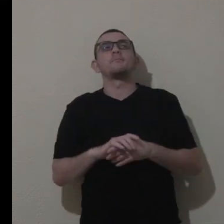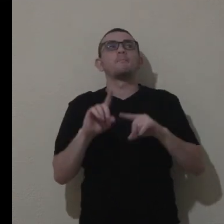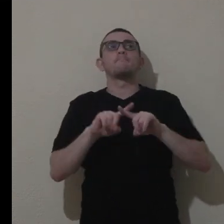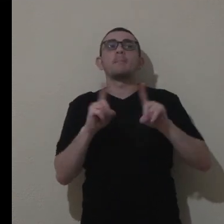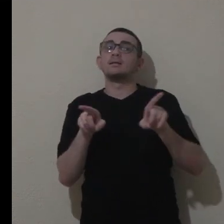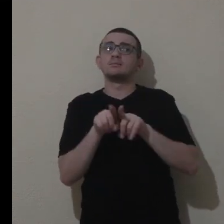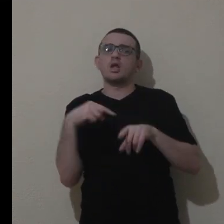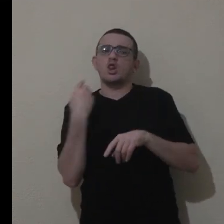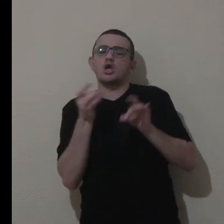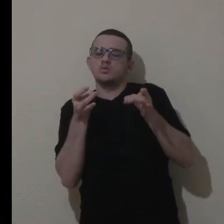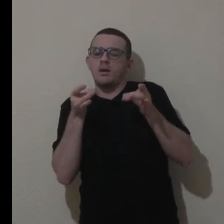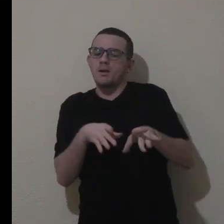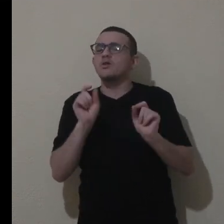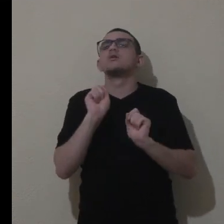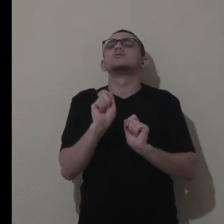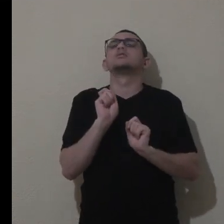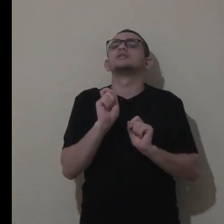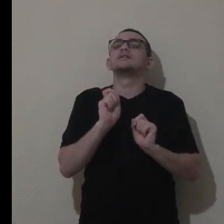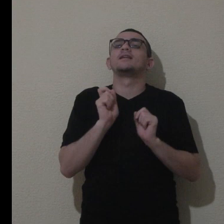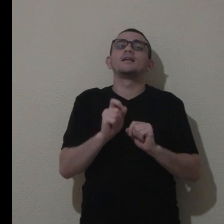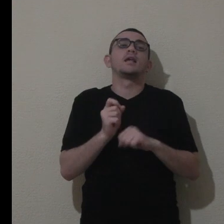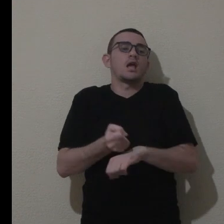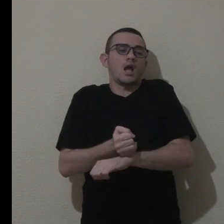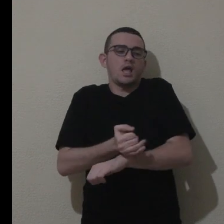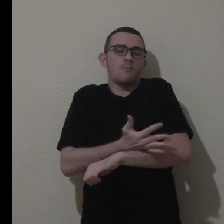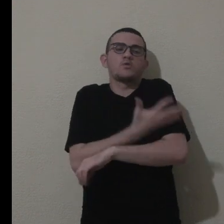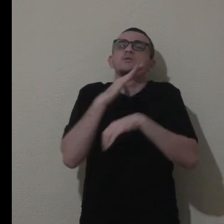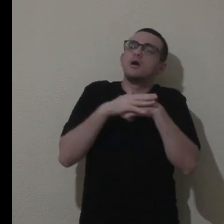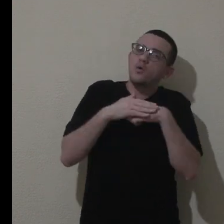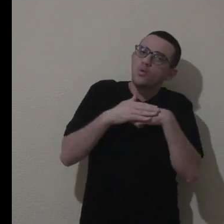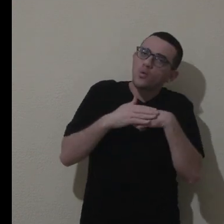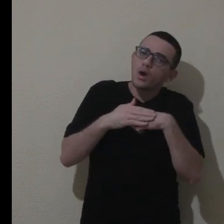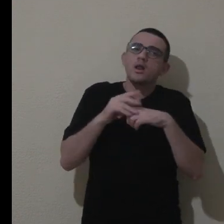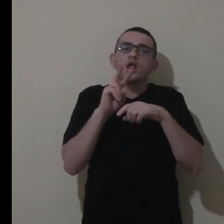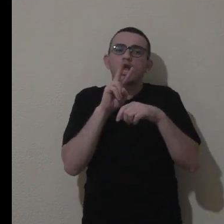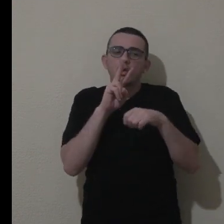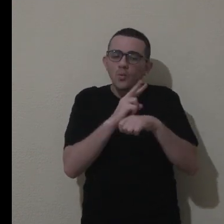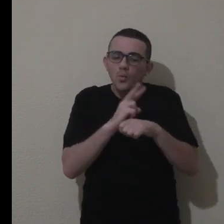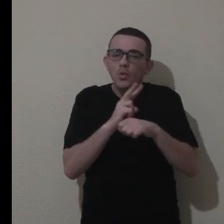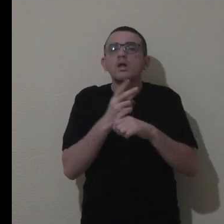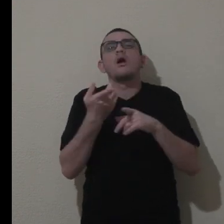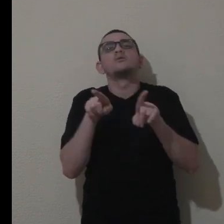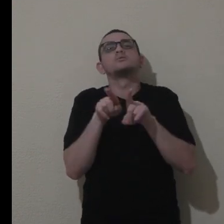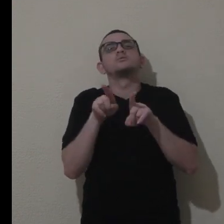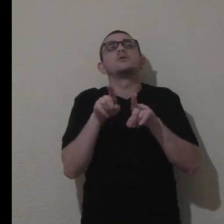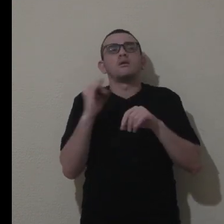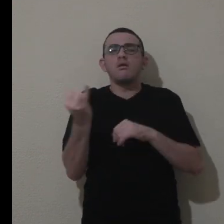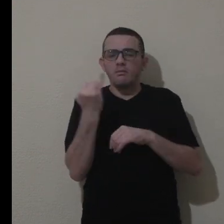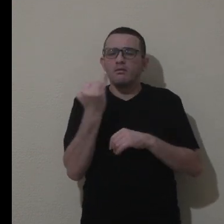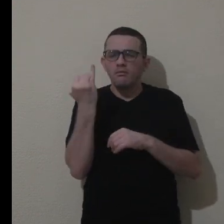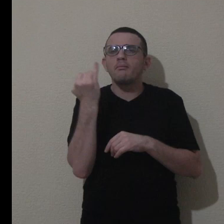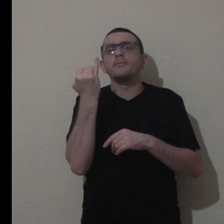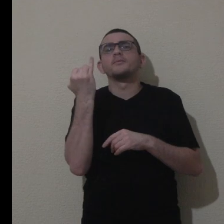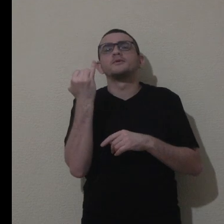não negligenciamos de que a parte emocional, de carinho, né, de cuidado, ela não seja importante.